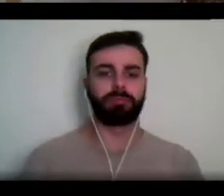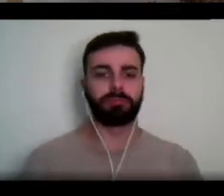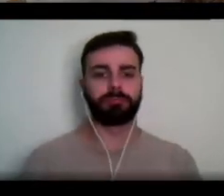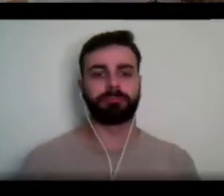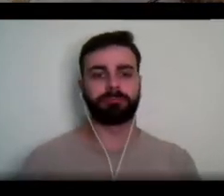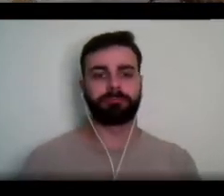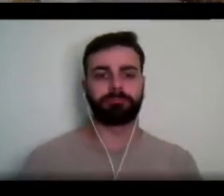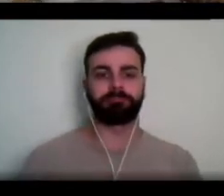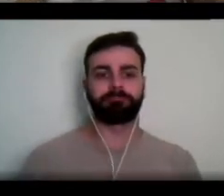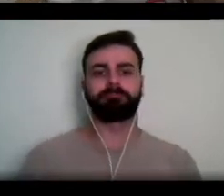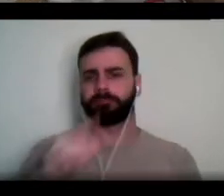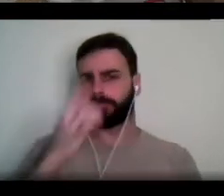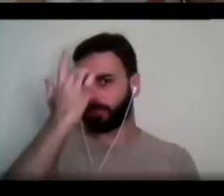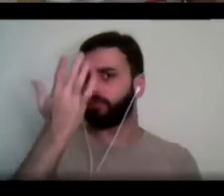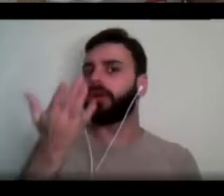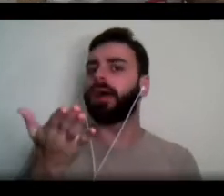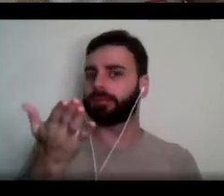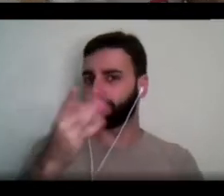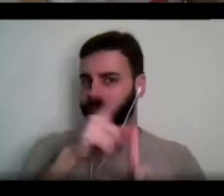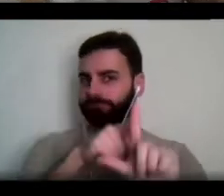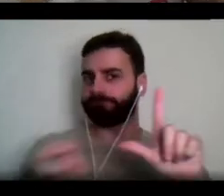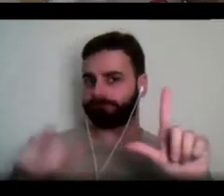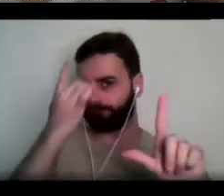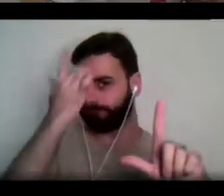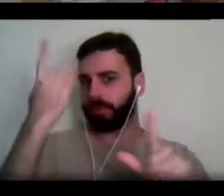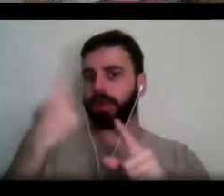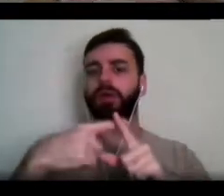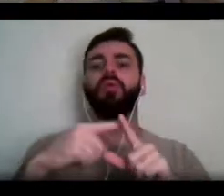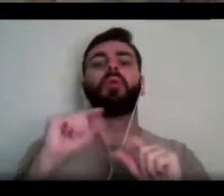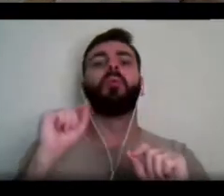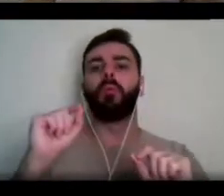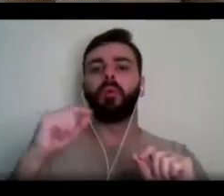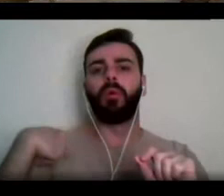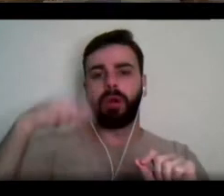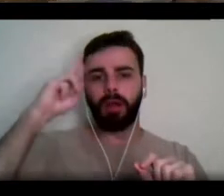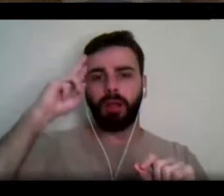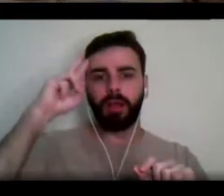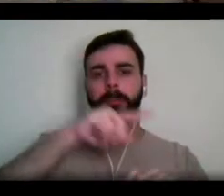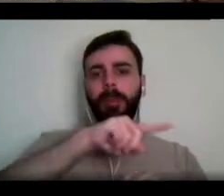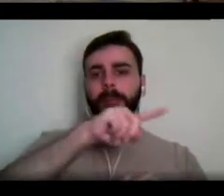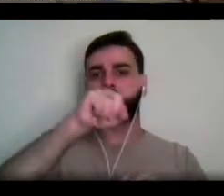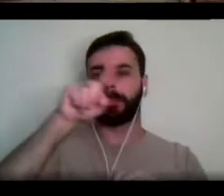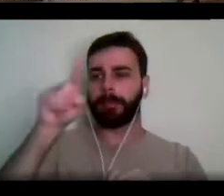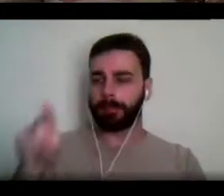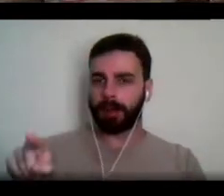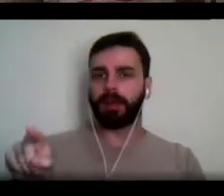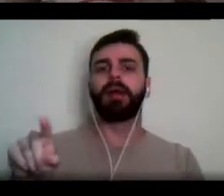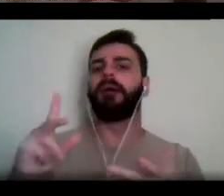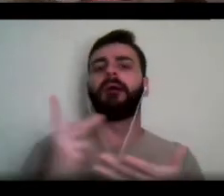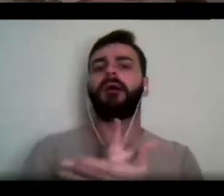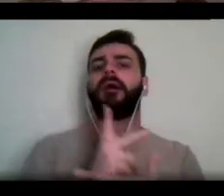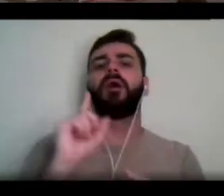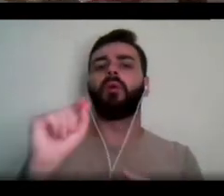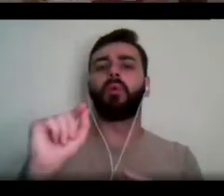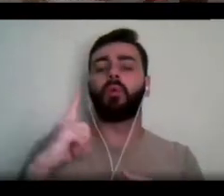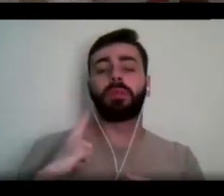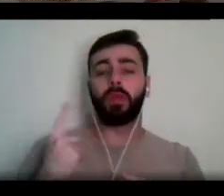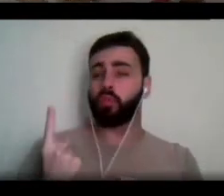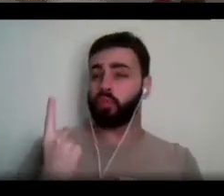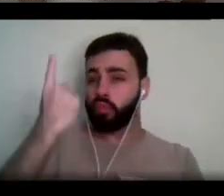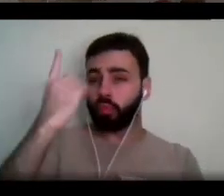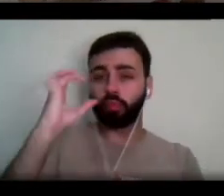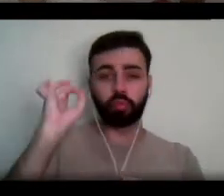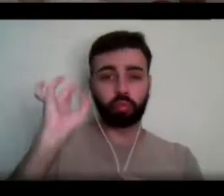em segundos, né? Essa aqui tá fácil, né? Porque ao longo de todo o movimento, novamente,